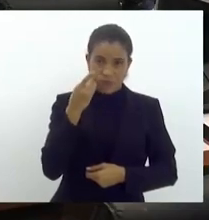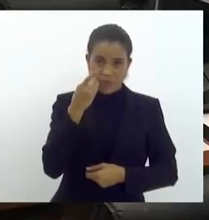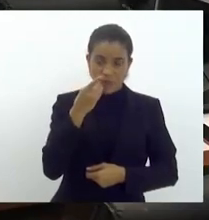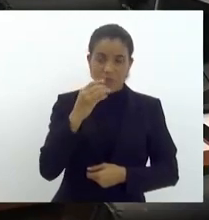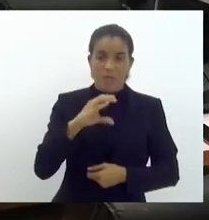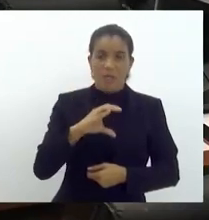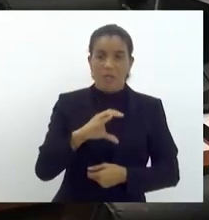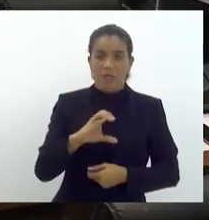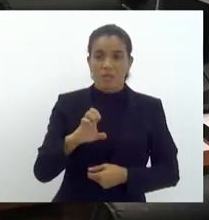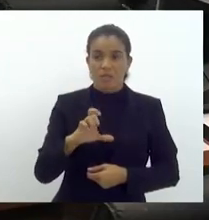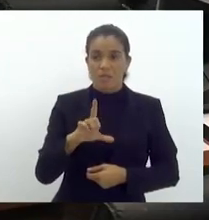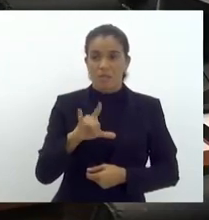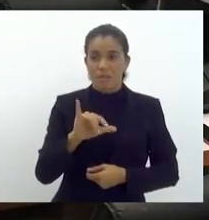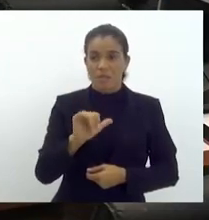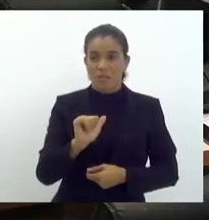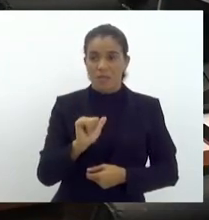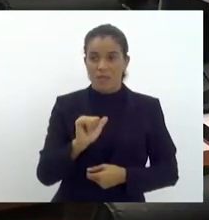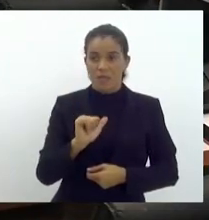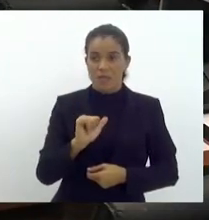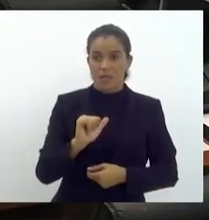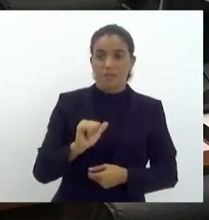Célia Jordão